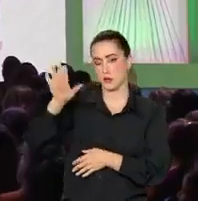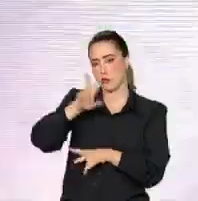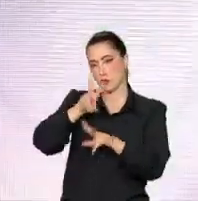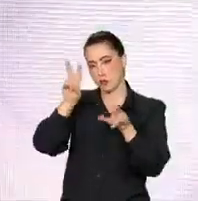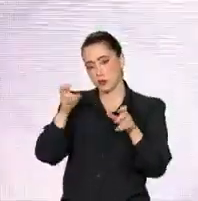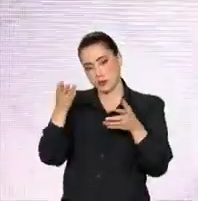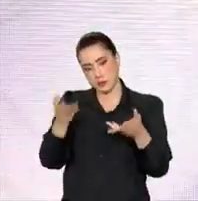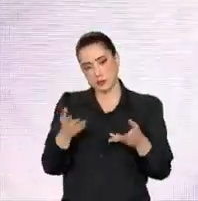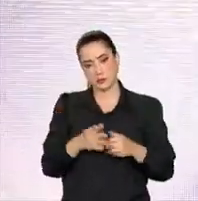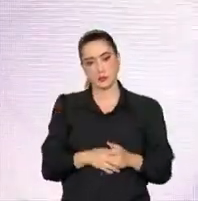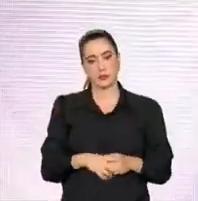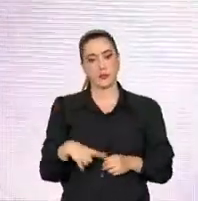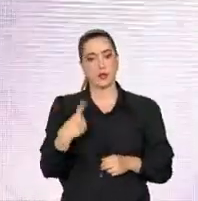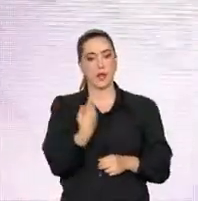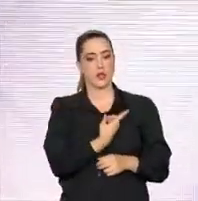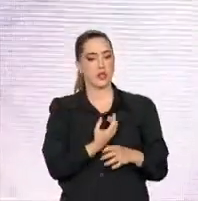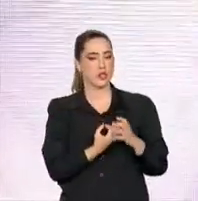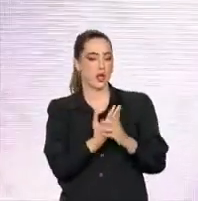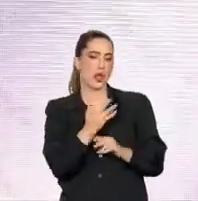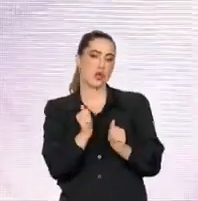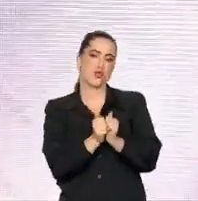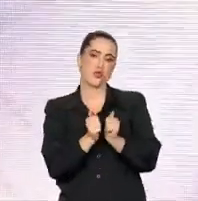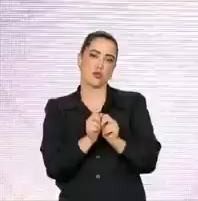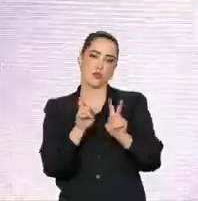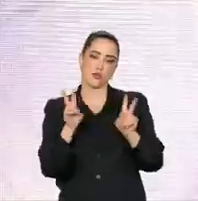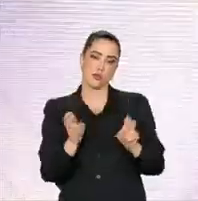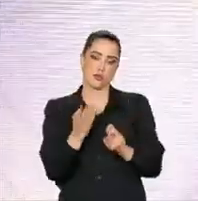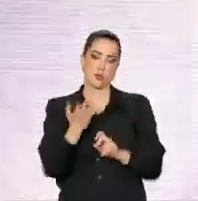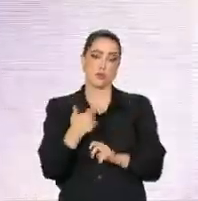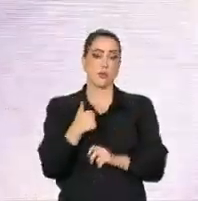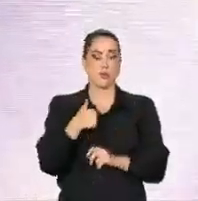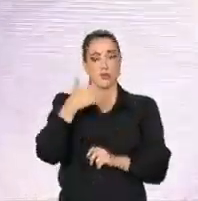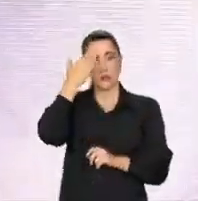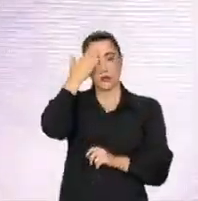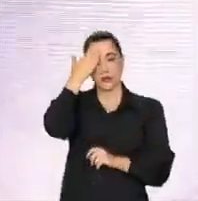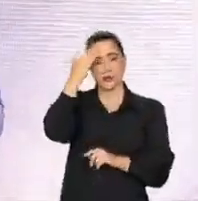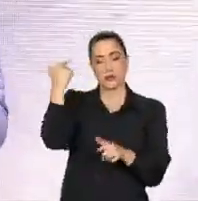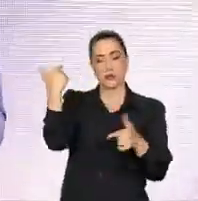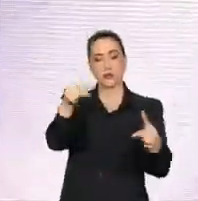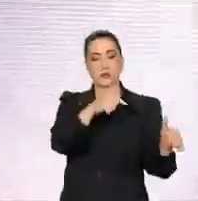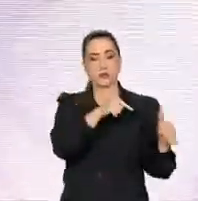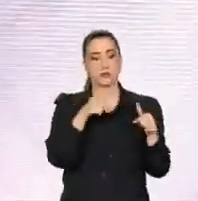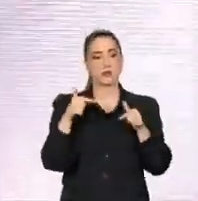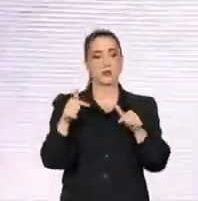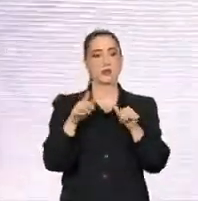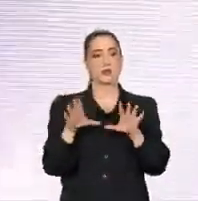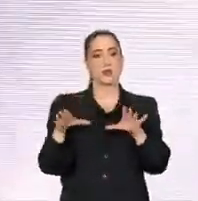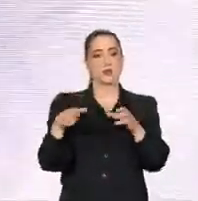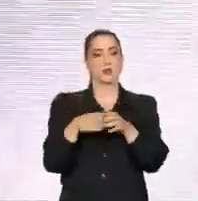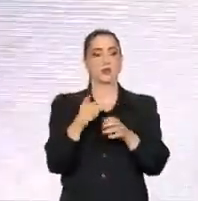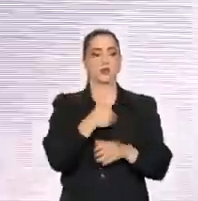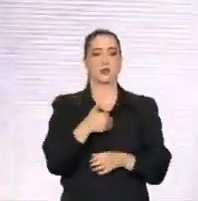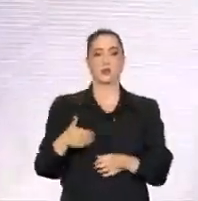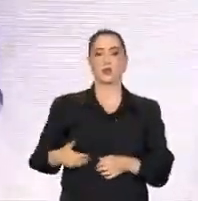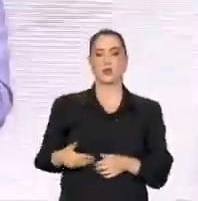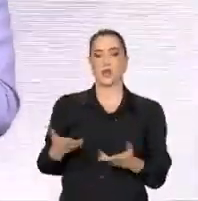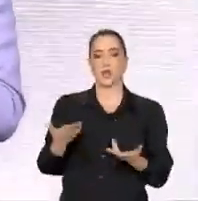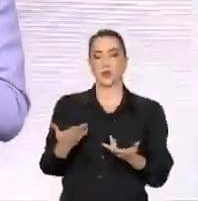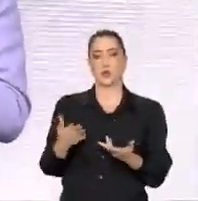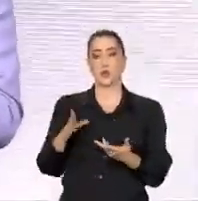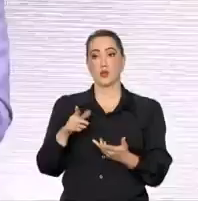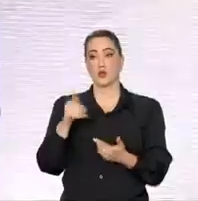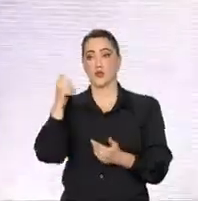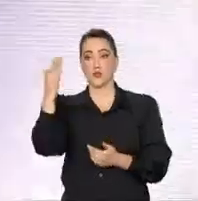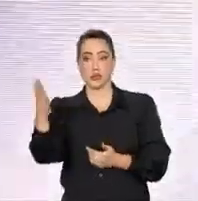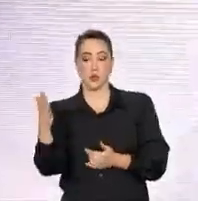relação a isso. A gente construir isso juntos. E eu sei que o trabalho das entidades não governamentais, os que hoje dão